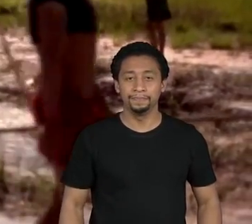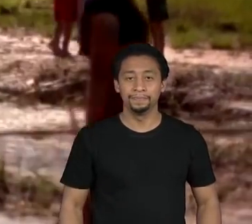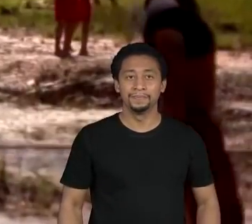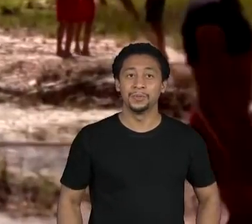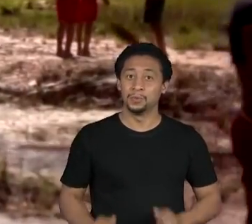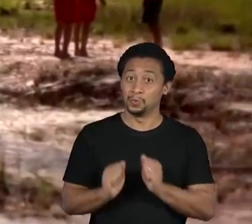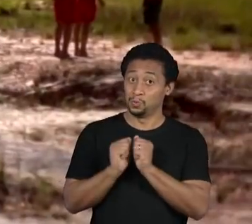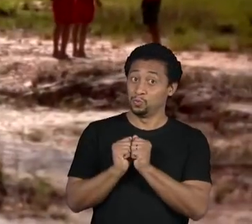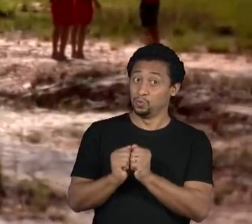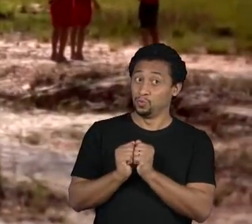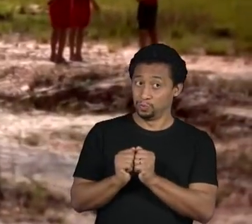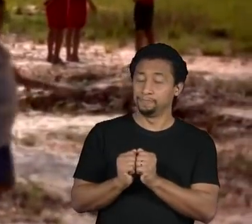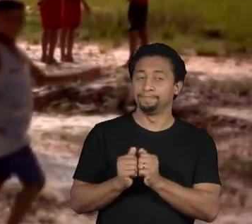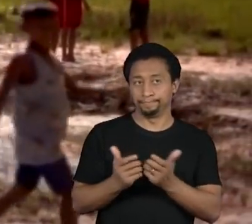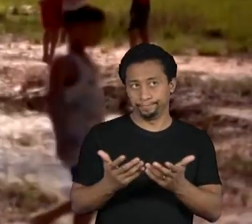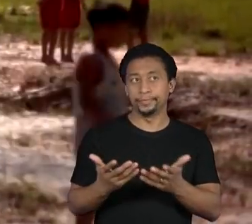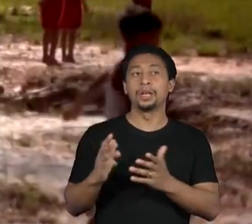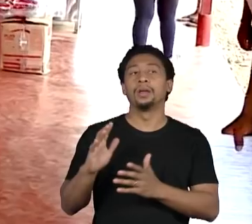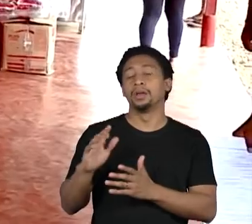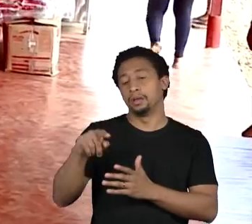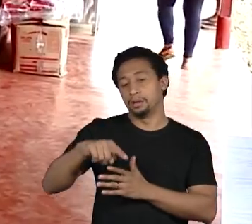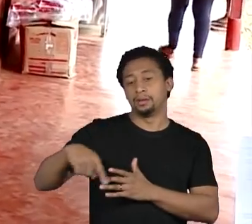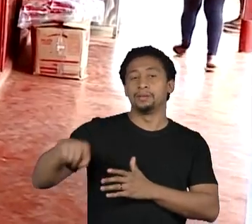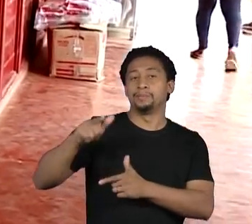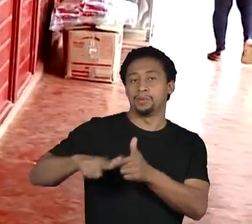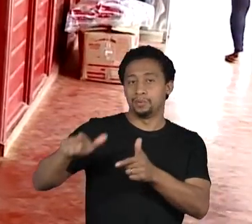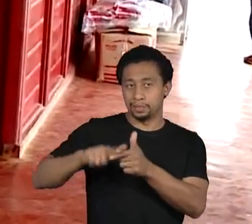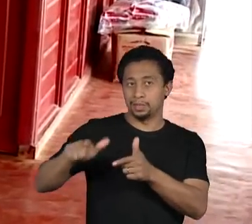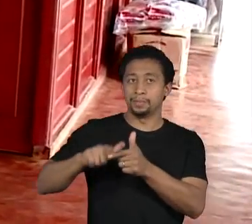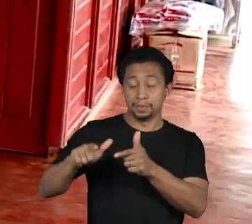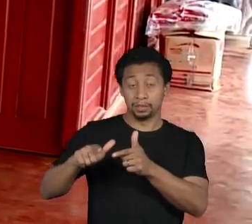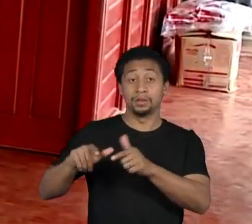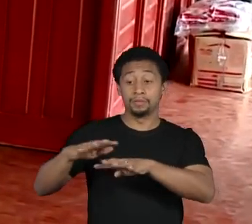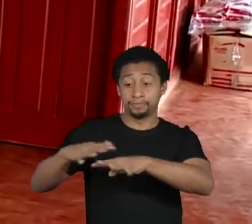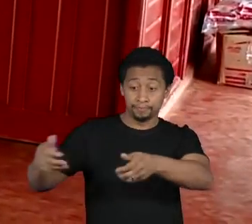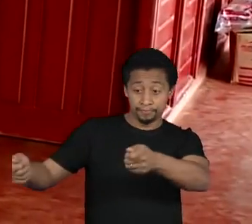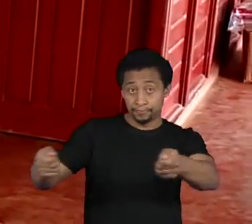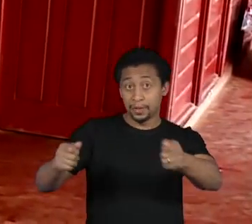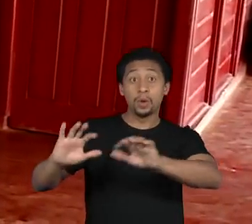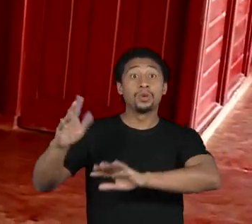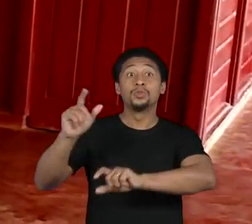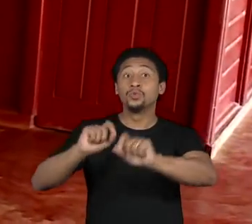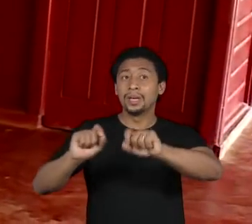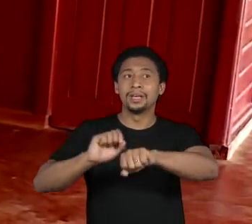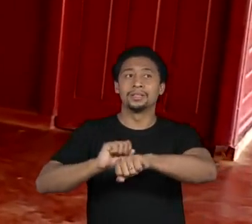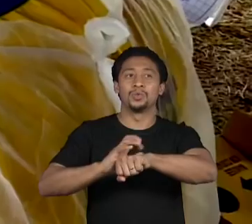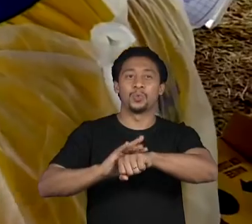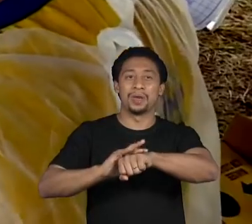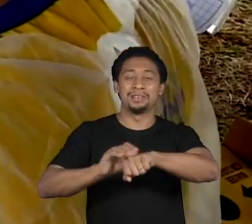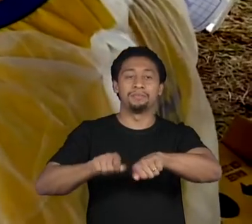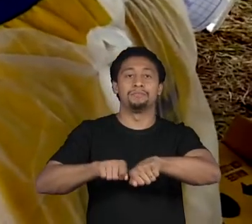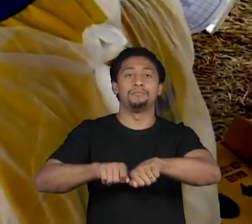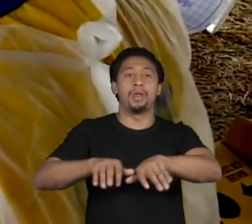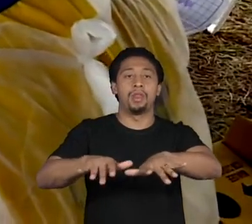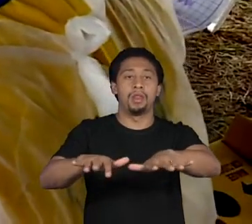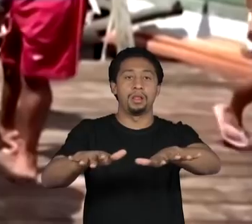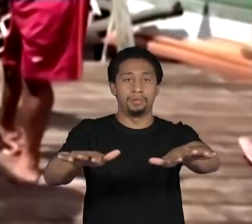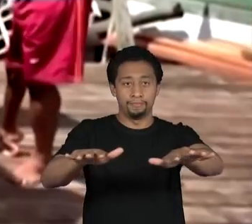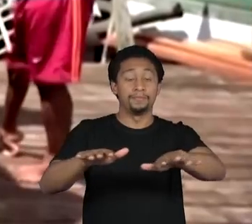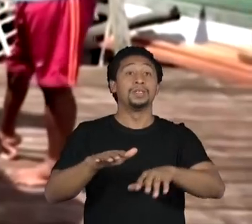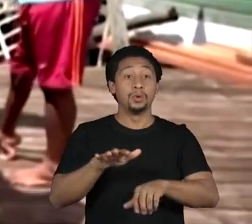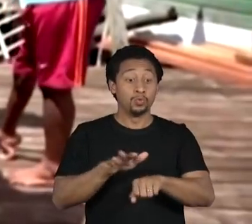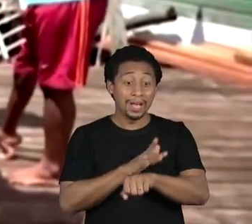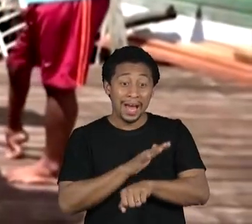Junto com a invasão do garimpo, vêm as doenças. No passado, o sarampo exterminou parte da família de Davi Copenaua.